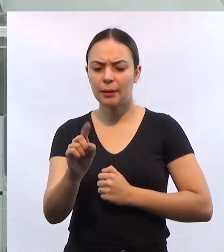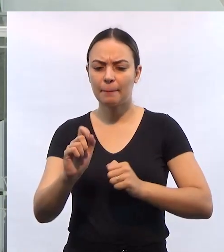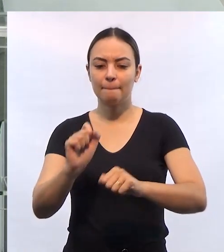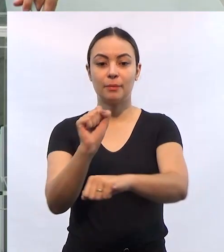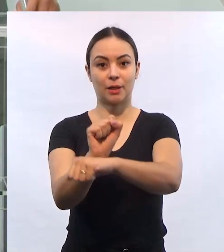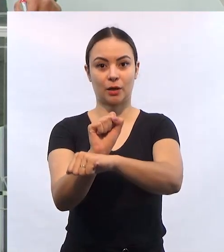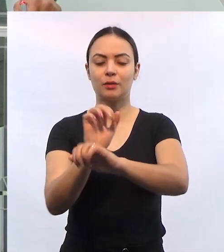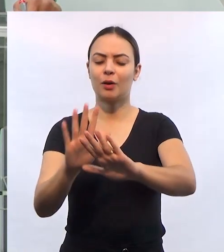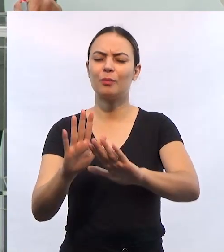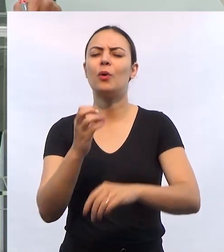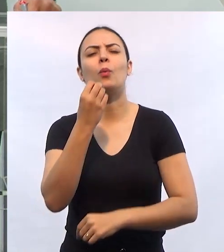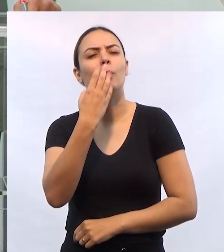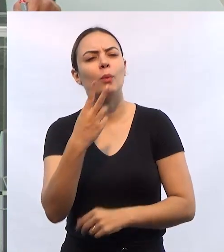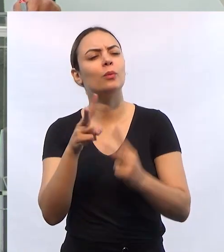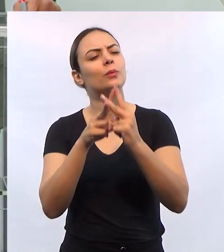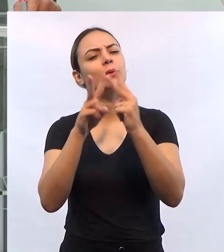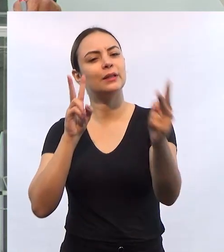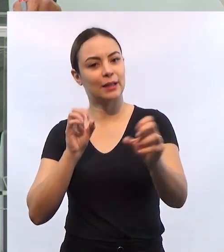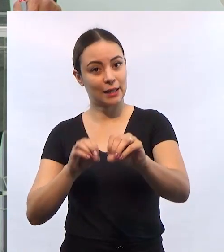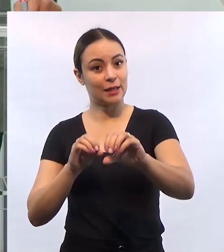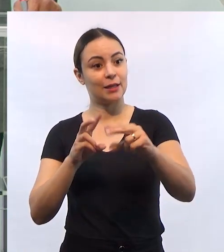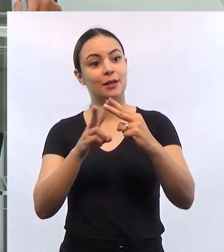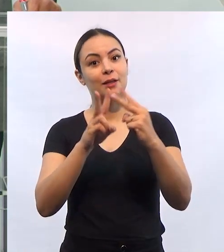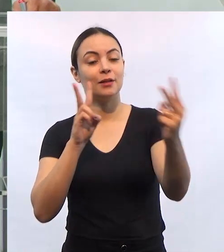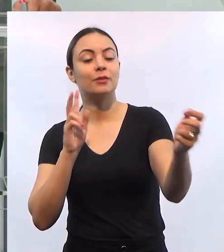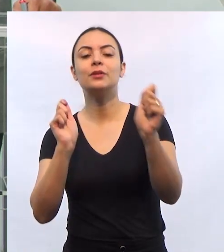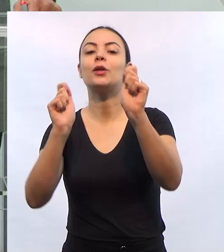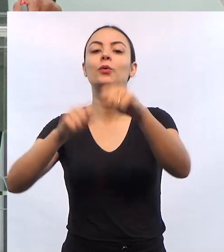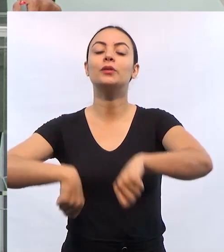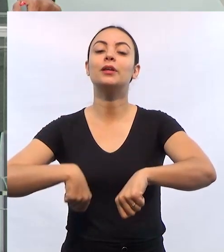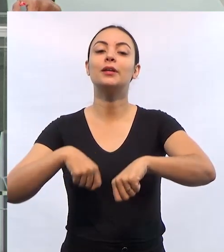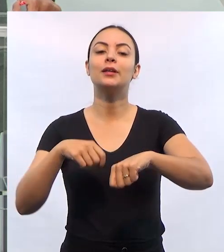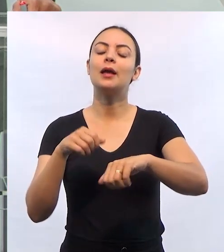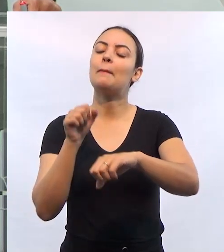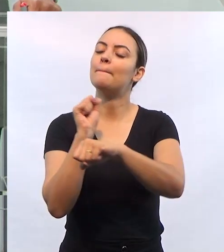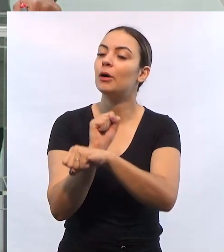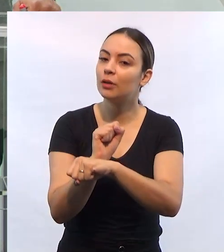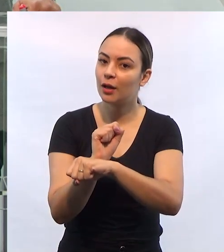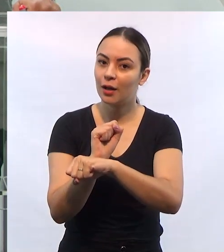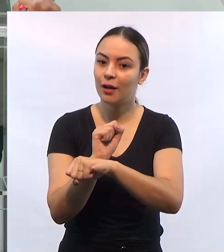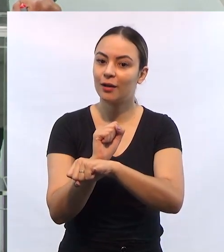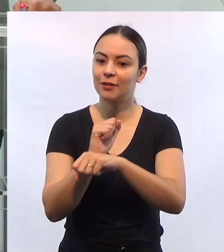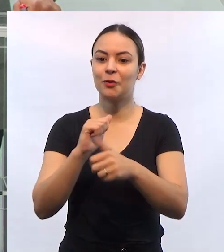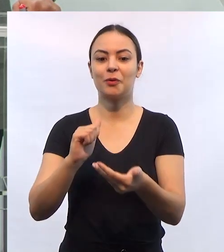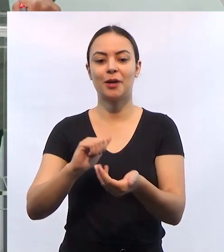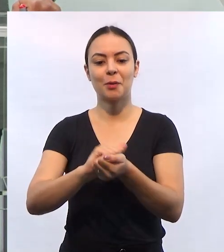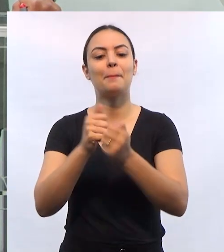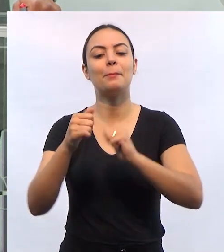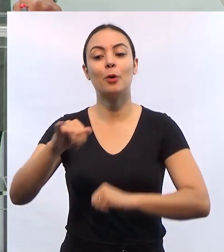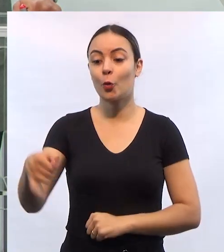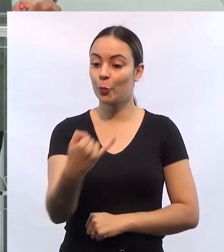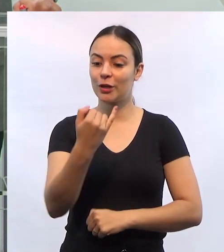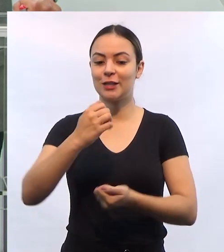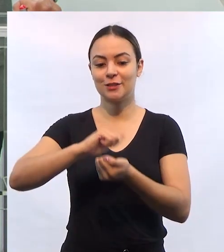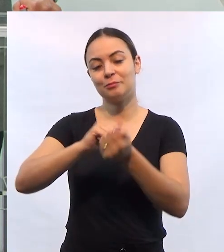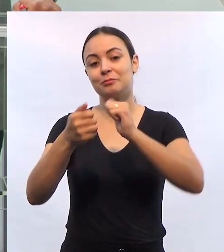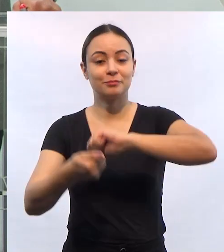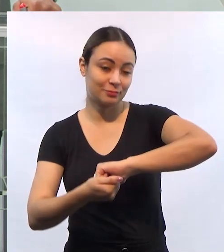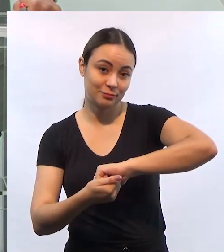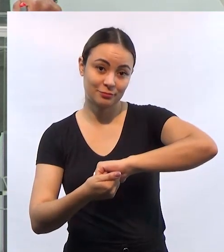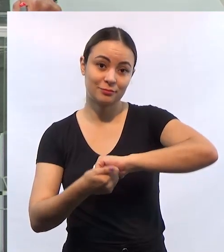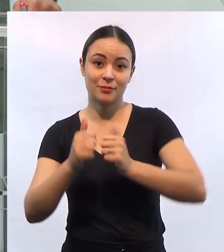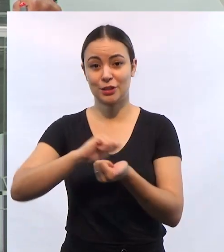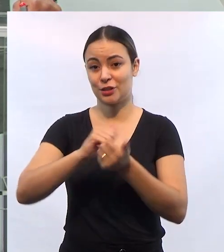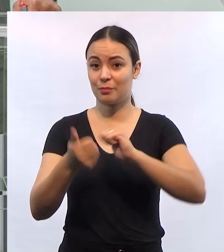toma um banho, aperta o pause. O bom do EAD é que ele dá essa possibilidade. Olha só, uma possibilidade de adaptação. Ah,